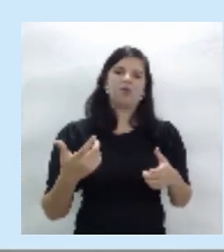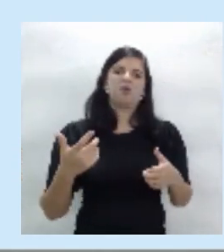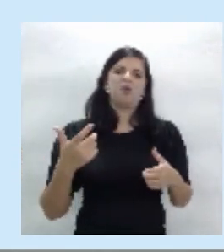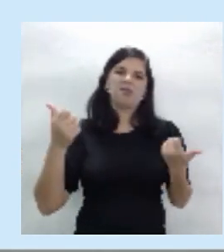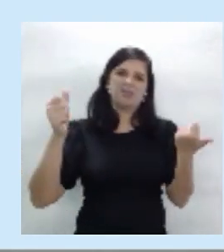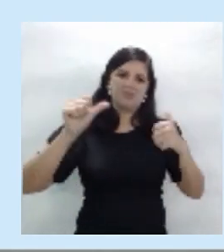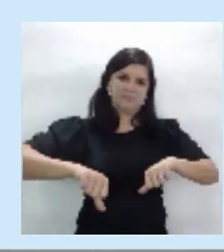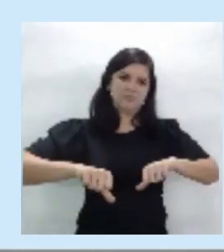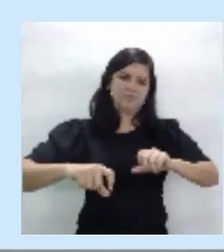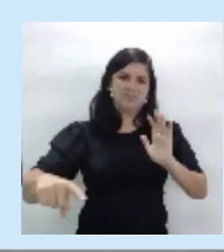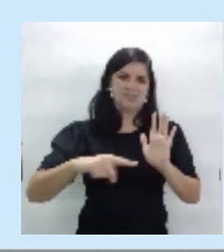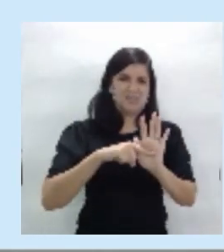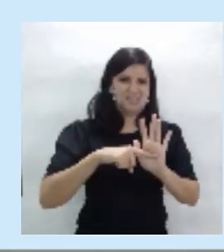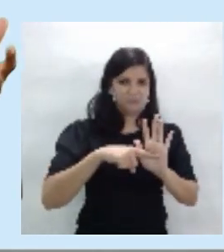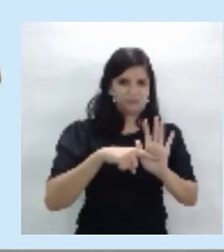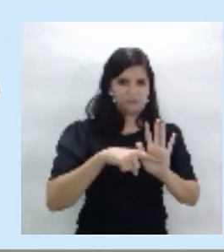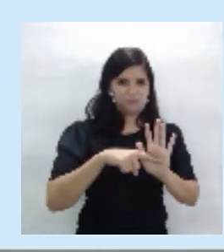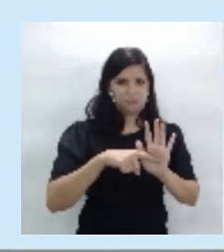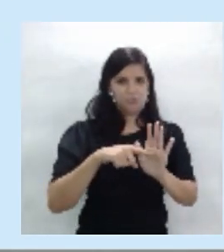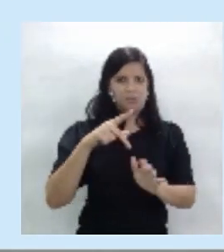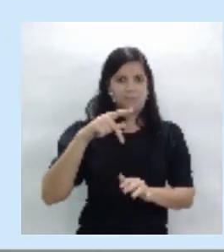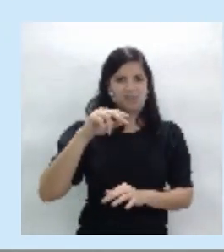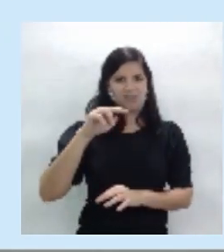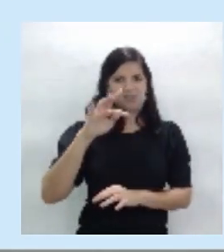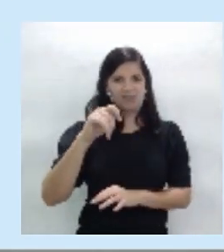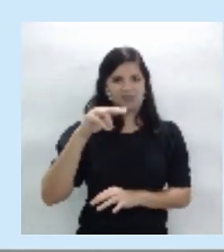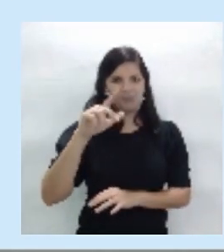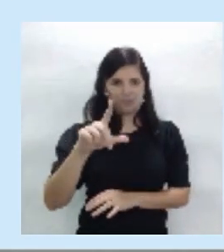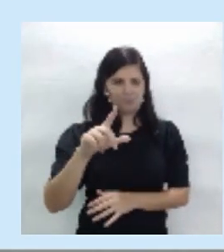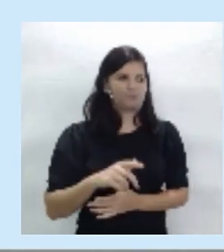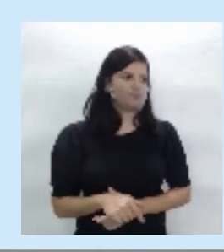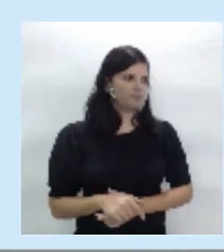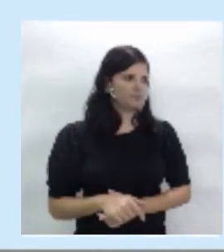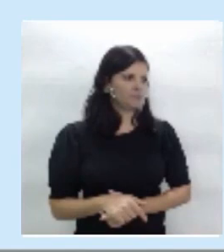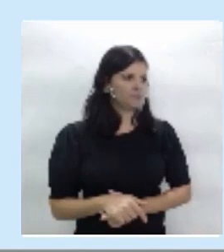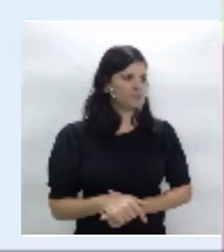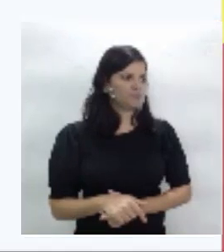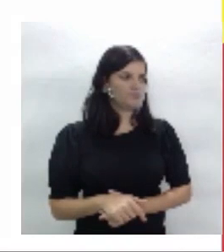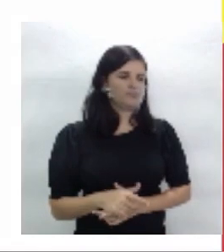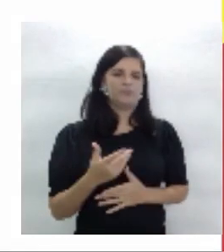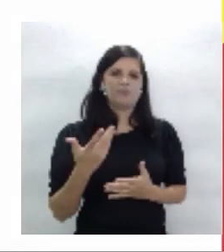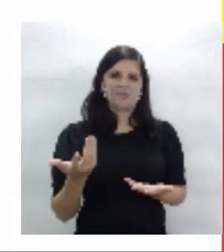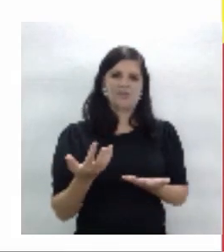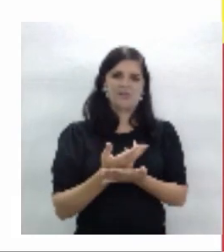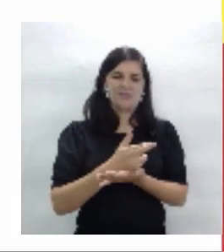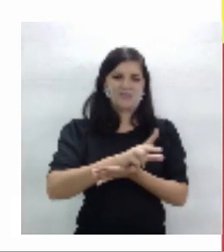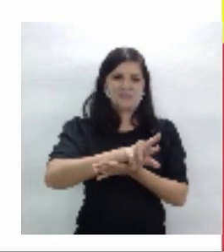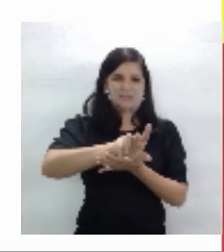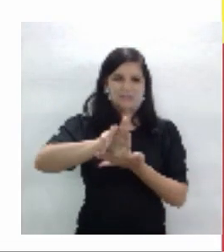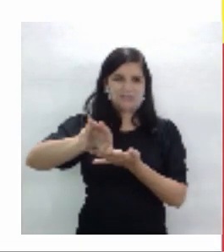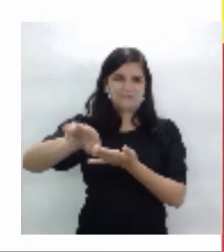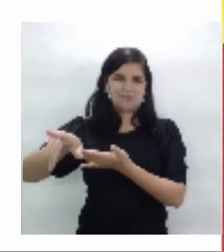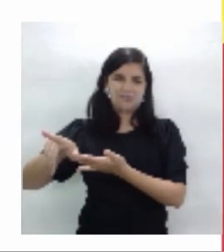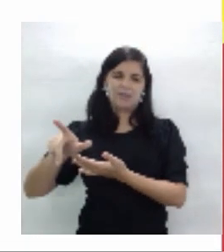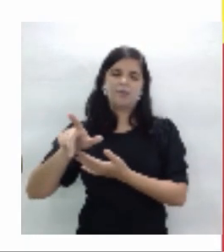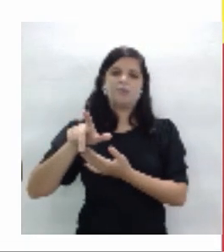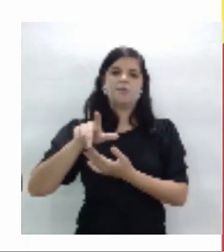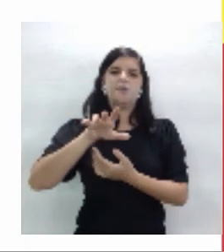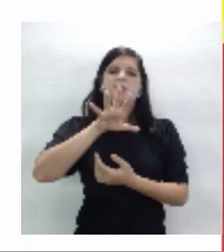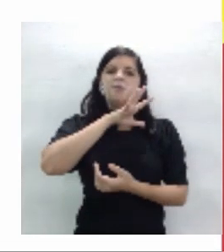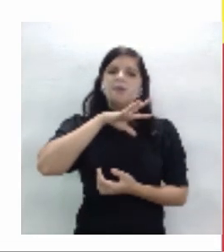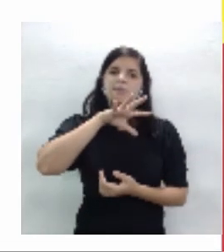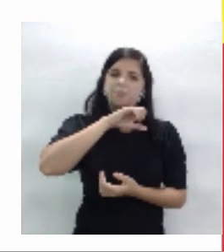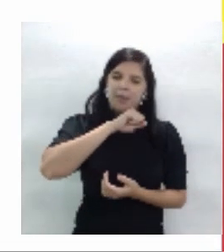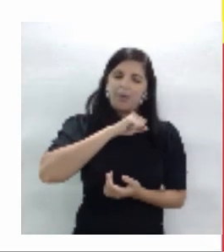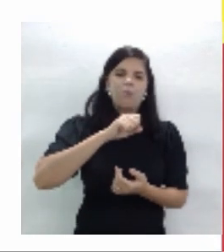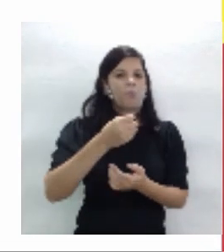impacto negativo para esse ambiente, ok? Acompanha na tela, gente. Há uma diversidade enorme de espécies